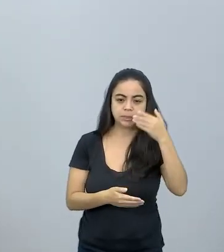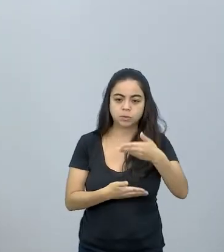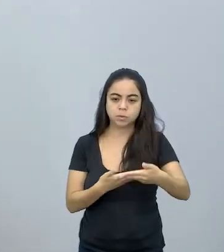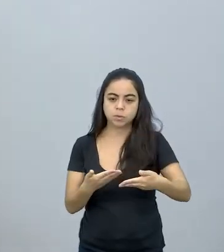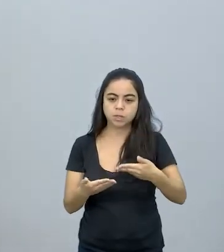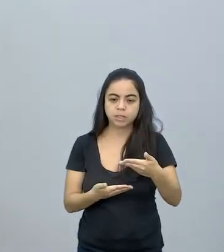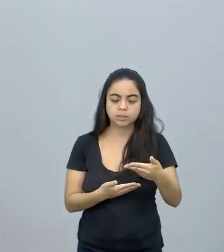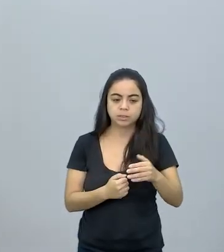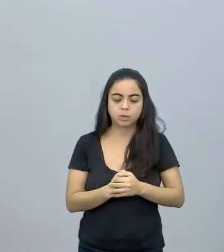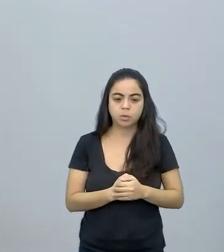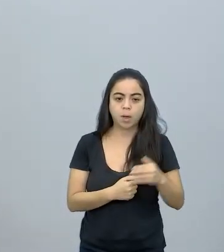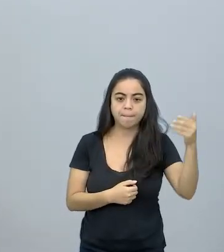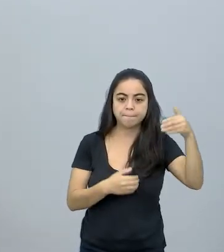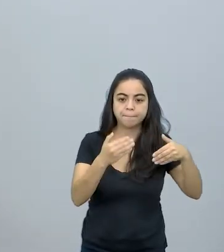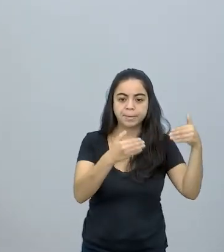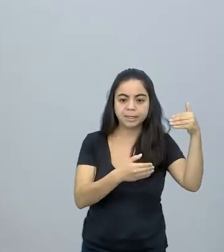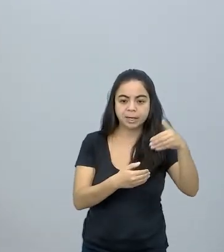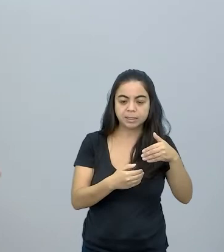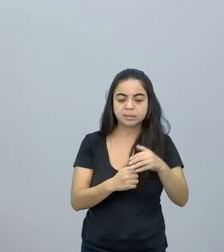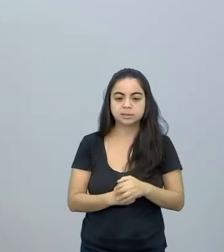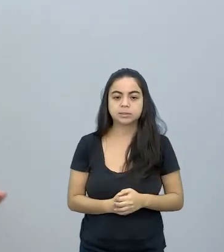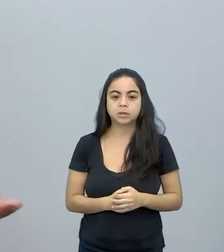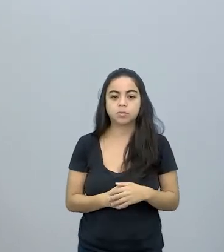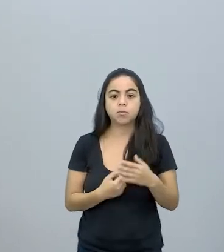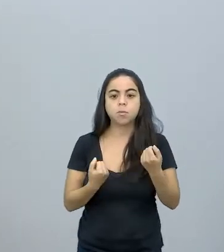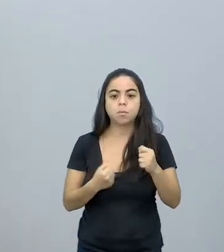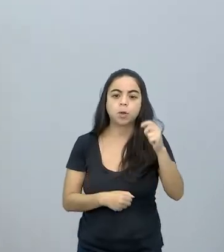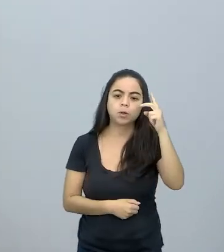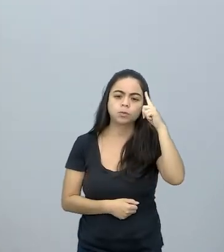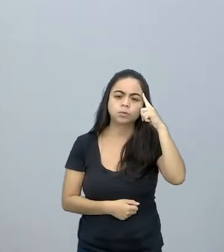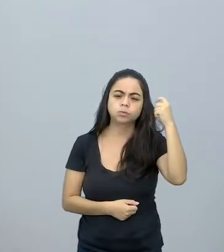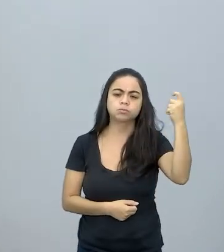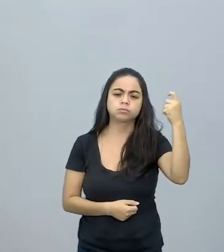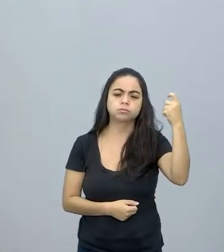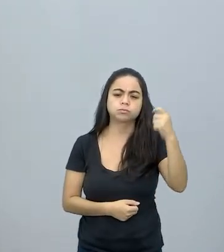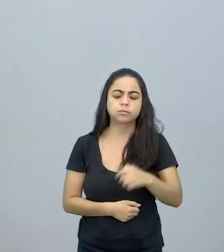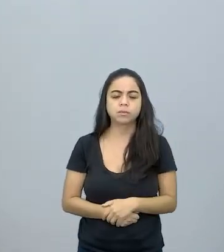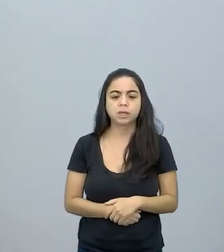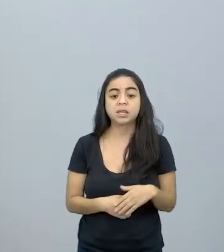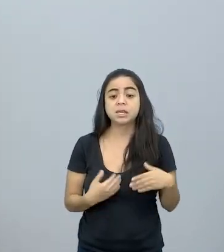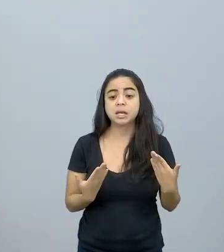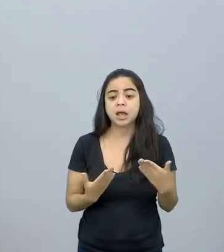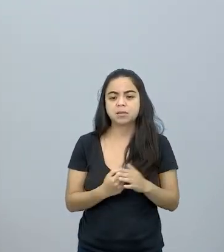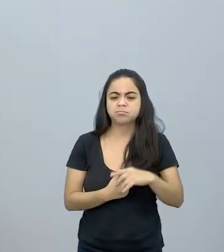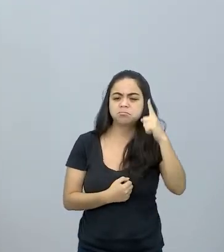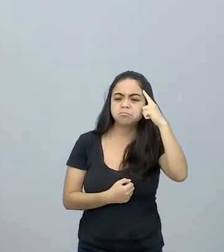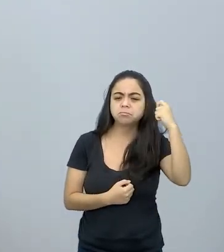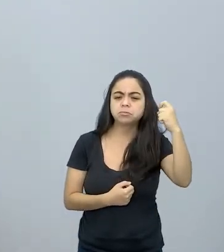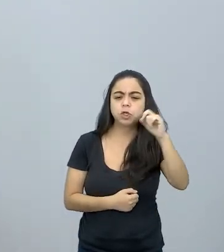e situação econômica, eu posso ter uma hipótese. Qual hipótese pode ser essa? Eu acho